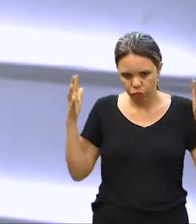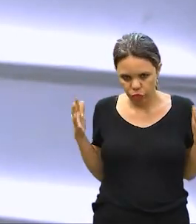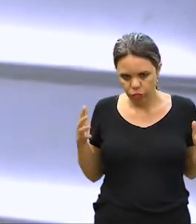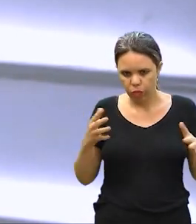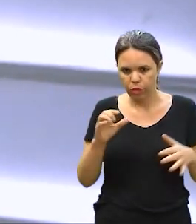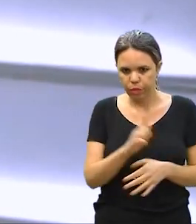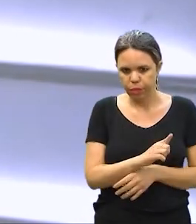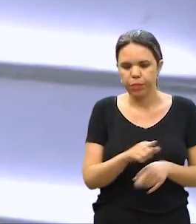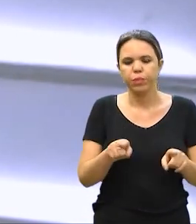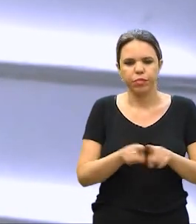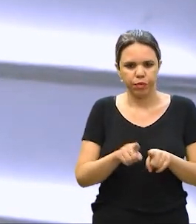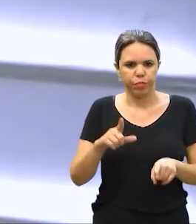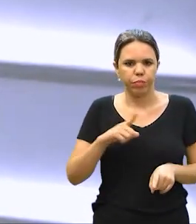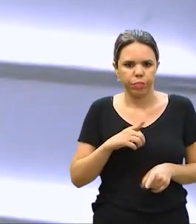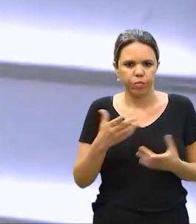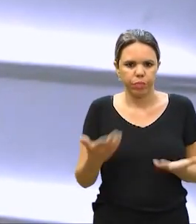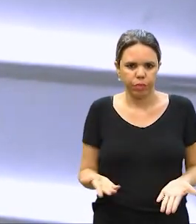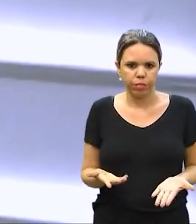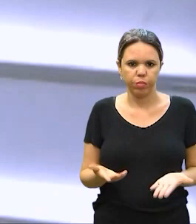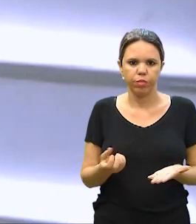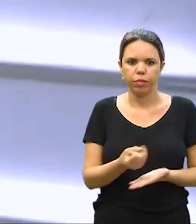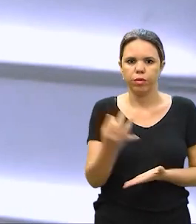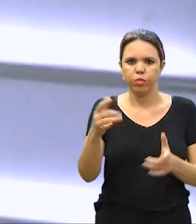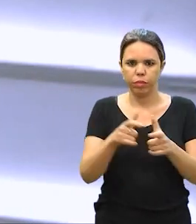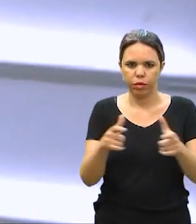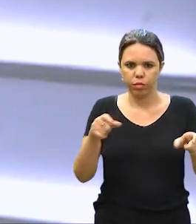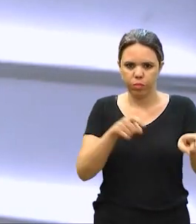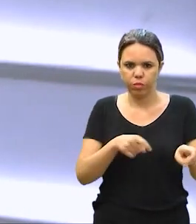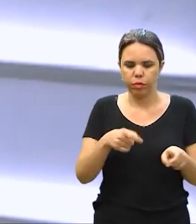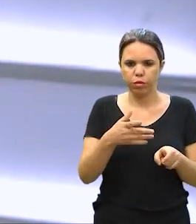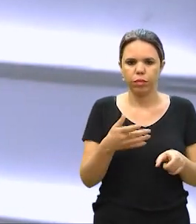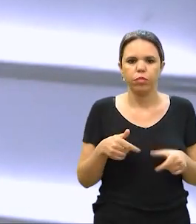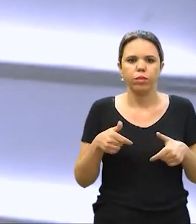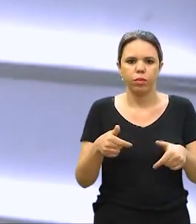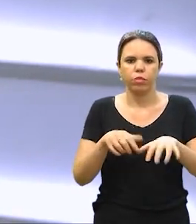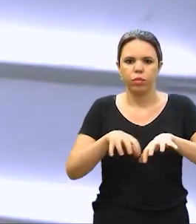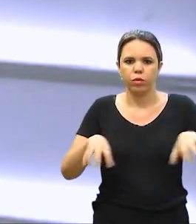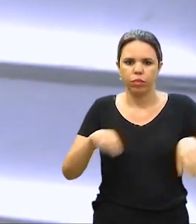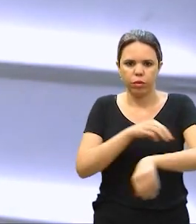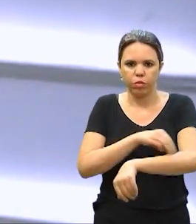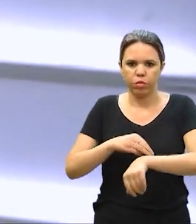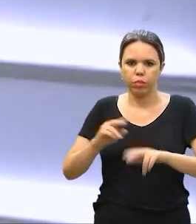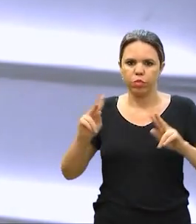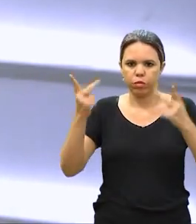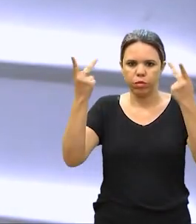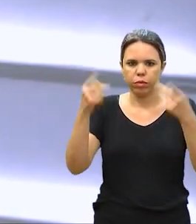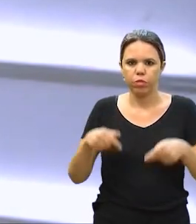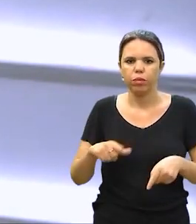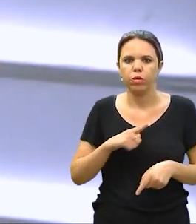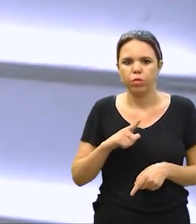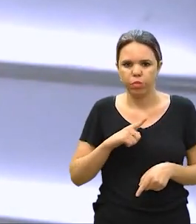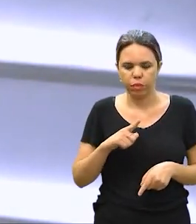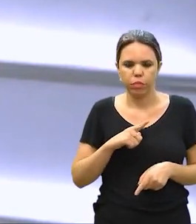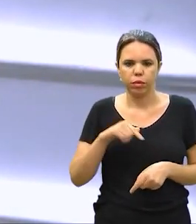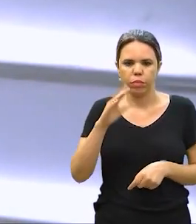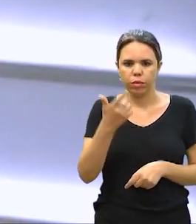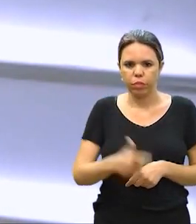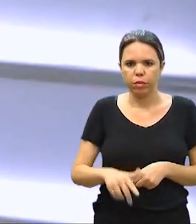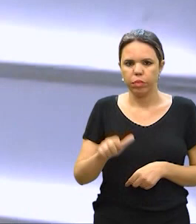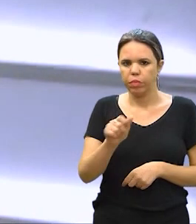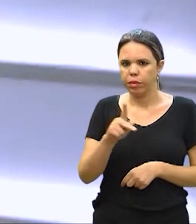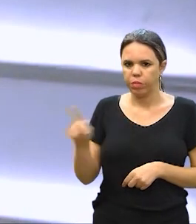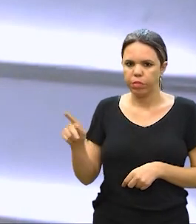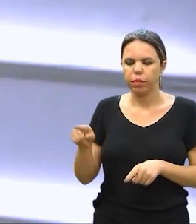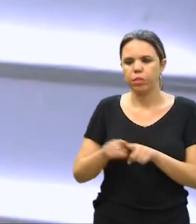a APA do Campo Grande, que é uma porção ali rural na divisa com Montemor e Hortolândia. Então, a gente também tem mais uma